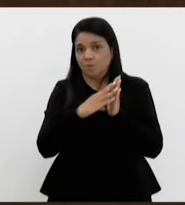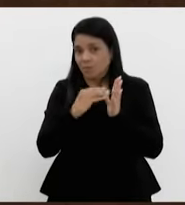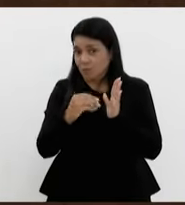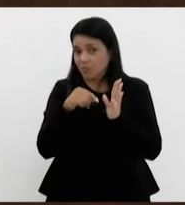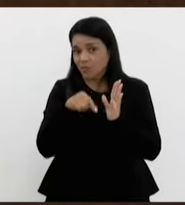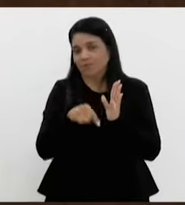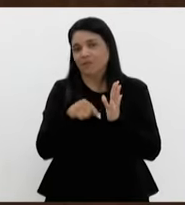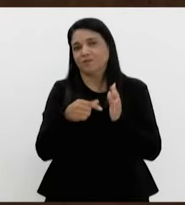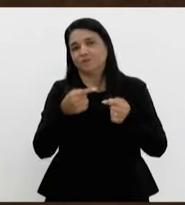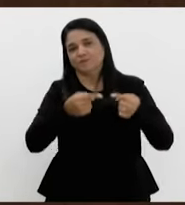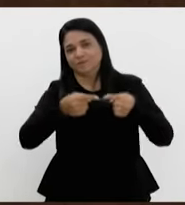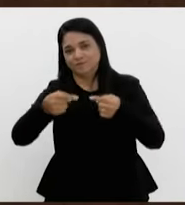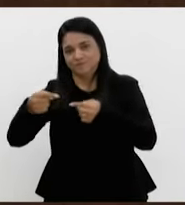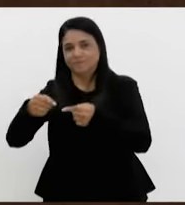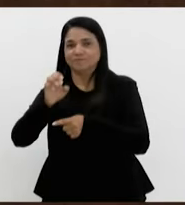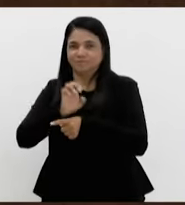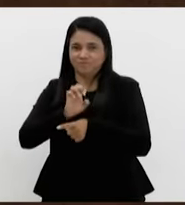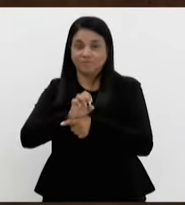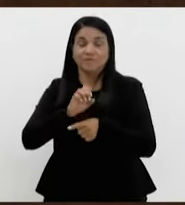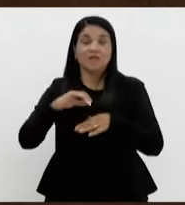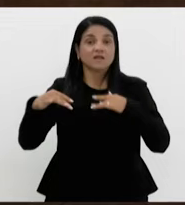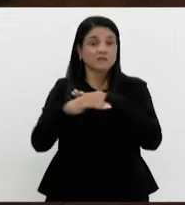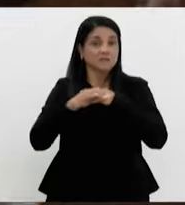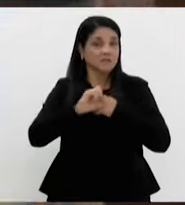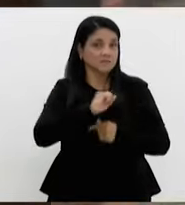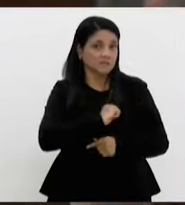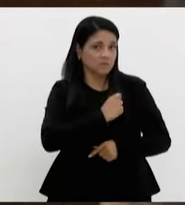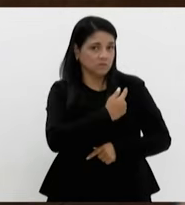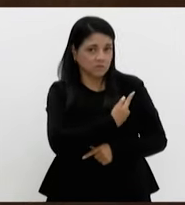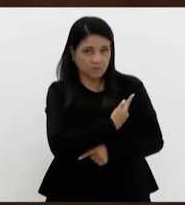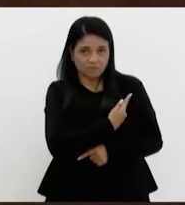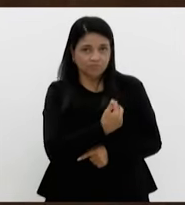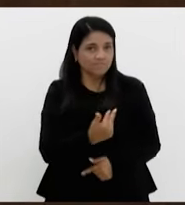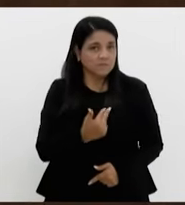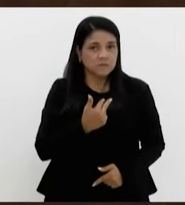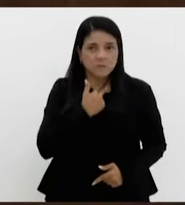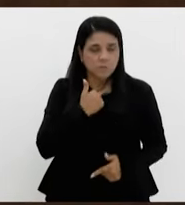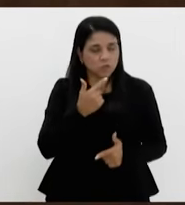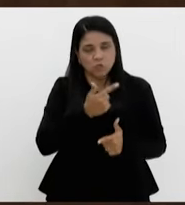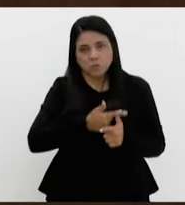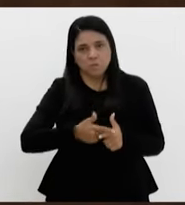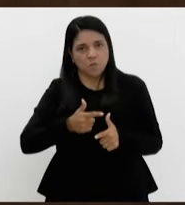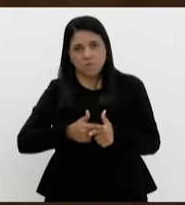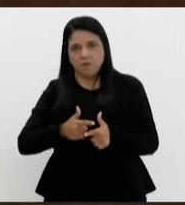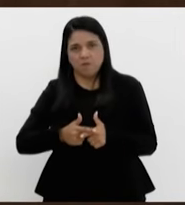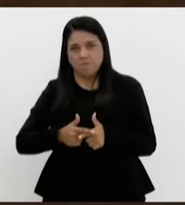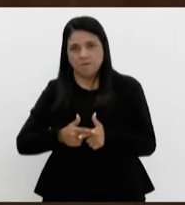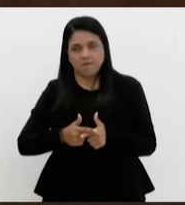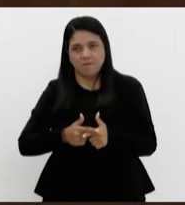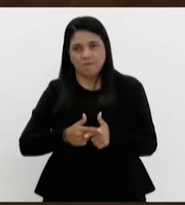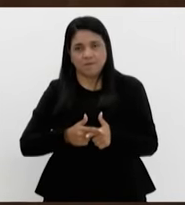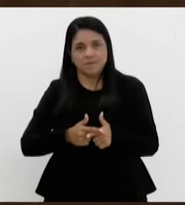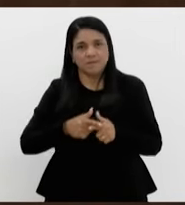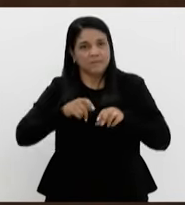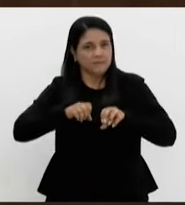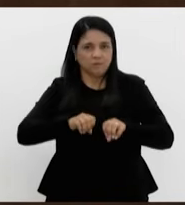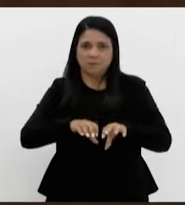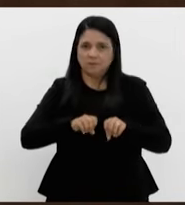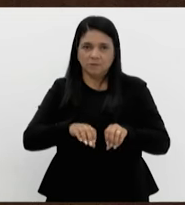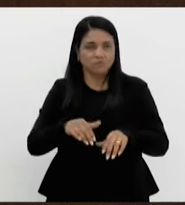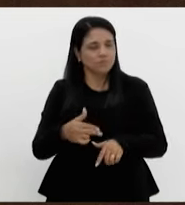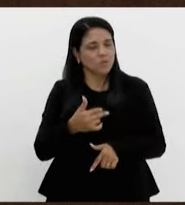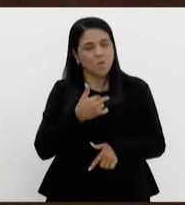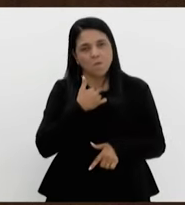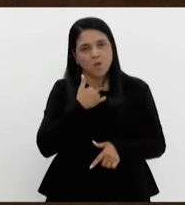para os debates estadualizados. A cidade de São Gonçalo não pode ter problema na questão da educação, não pode ter